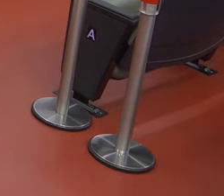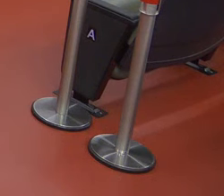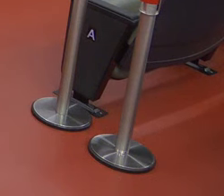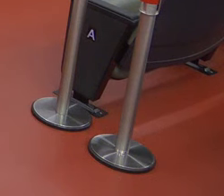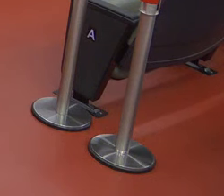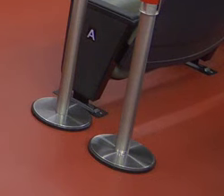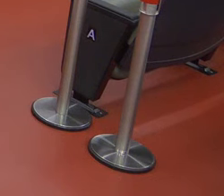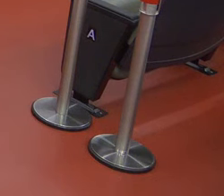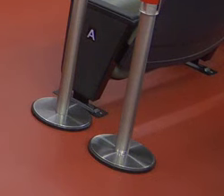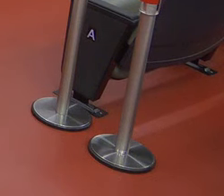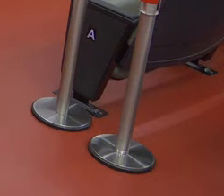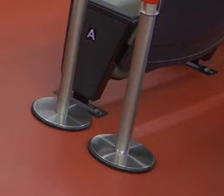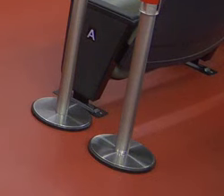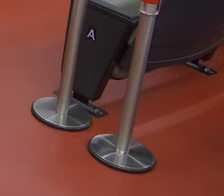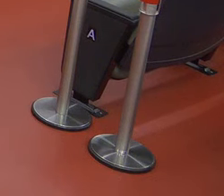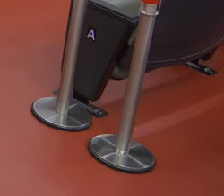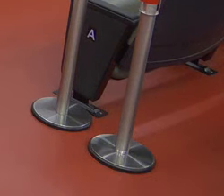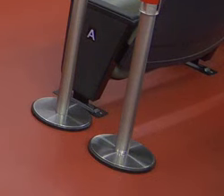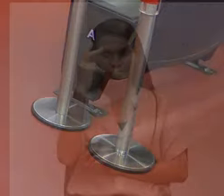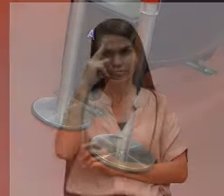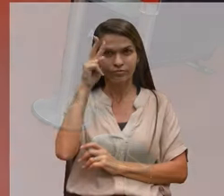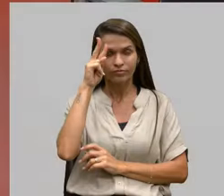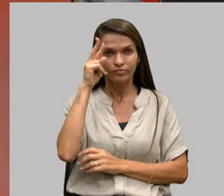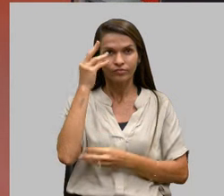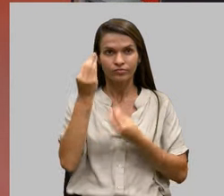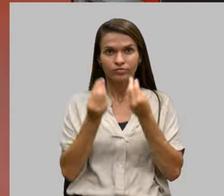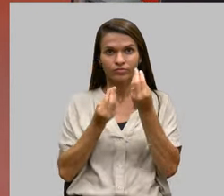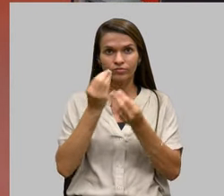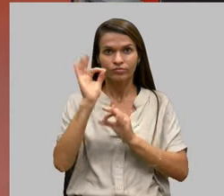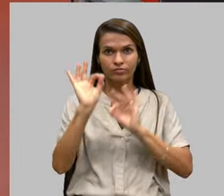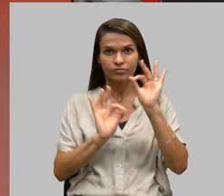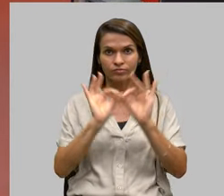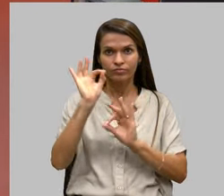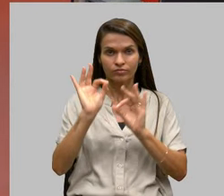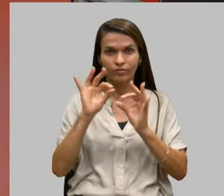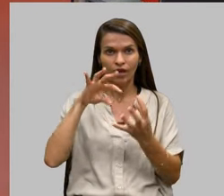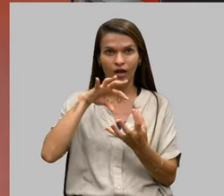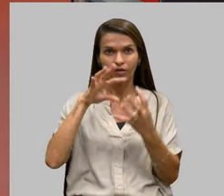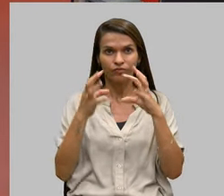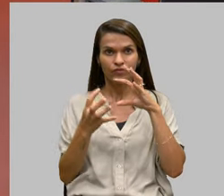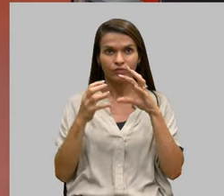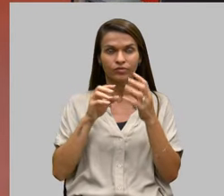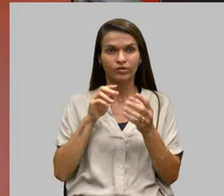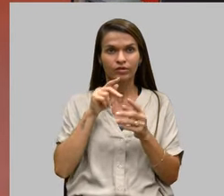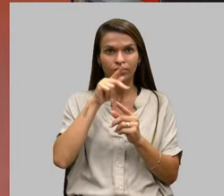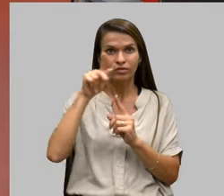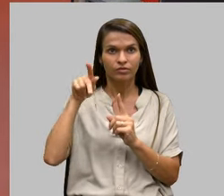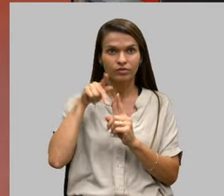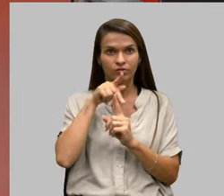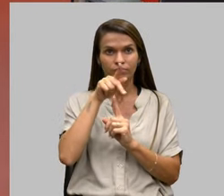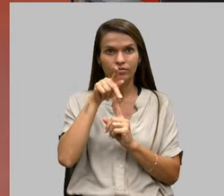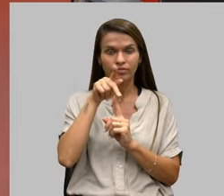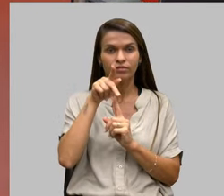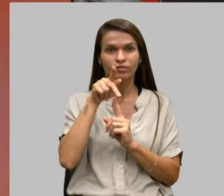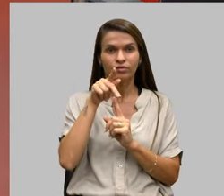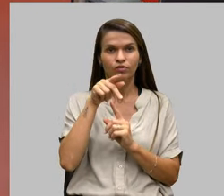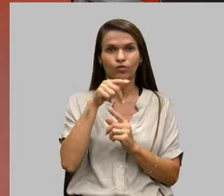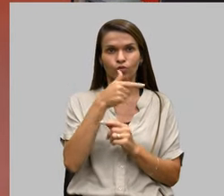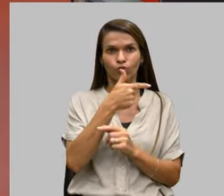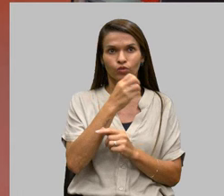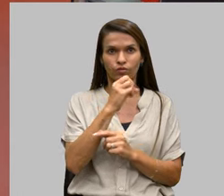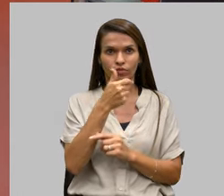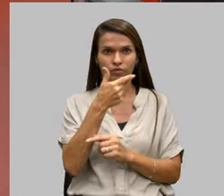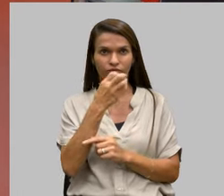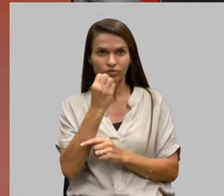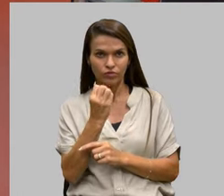importante a gente lembrar aqui como que foi feita a reforma da Previdência aqui no estado de Minas foi em 2020